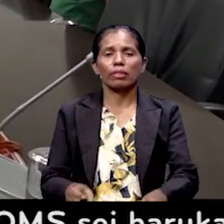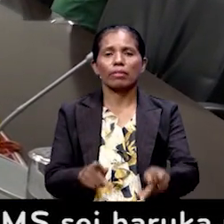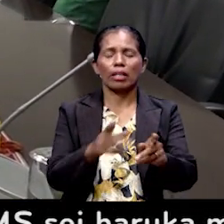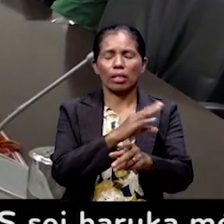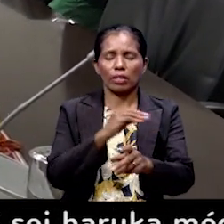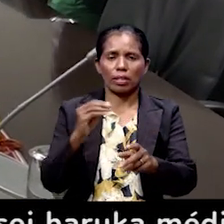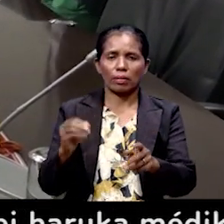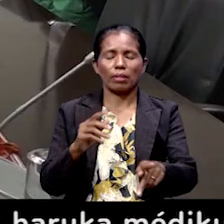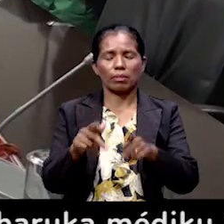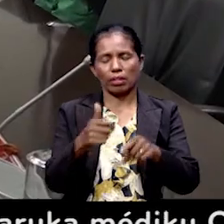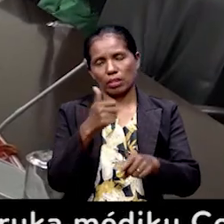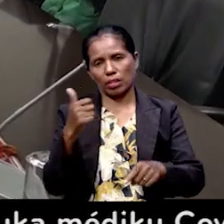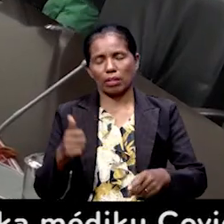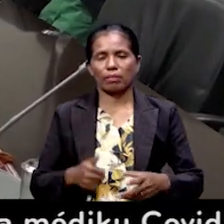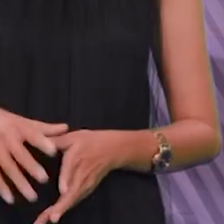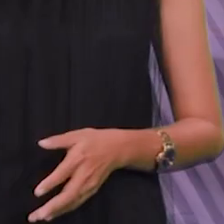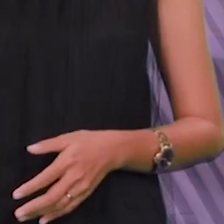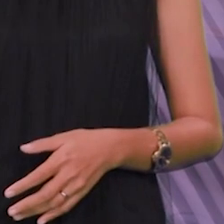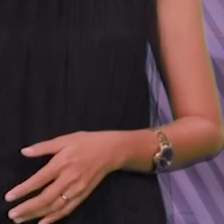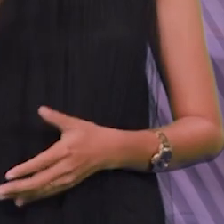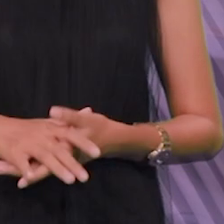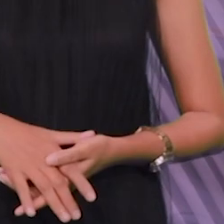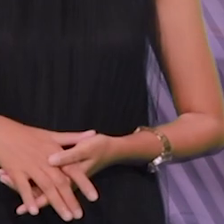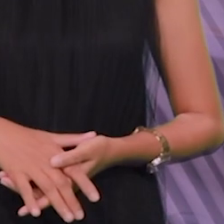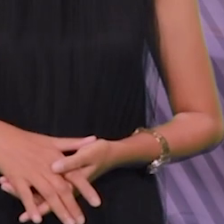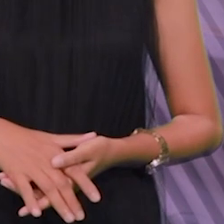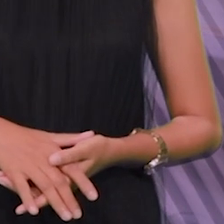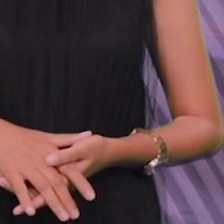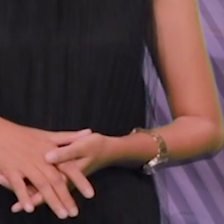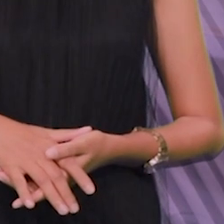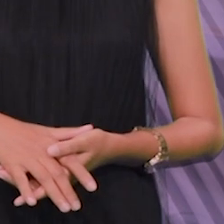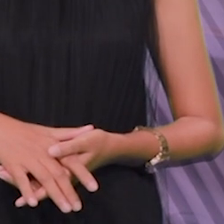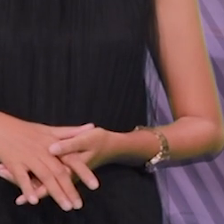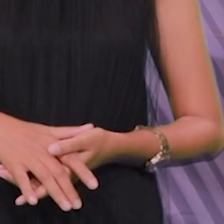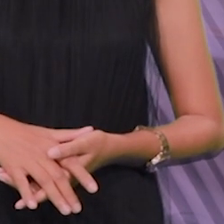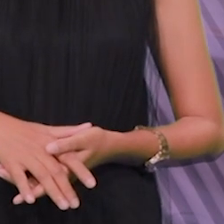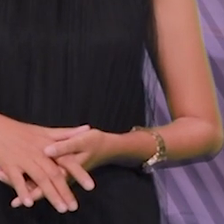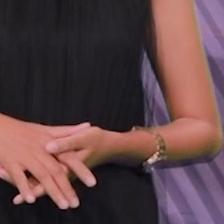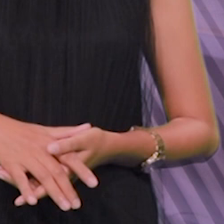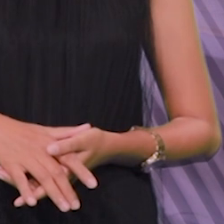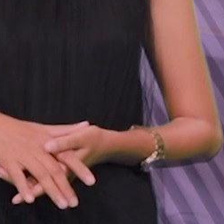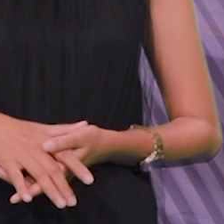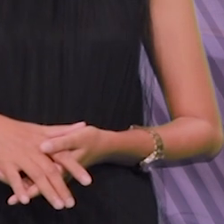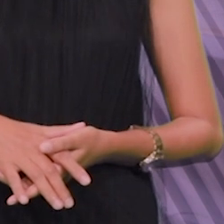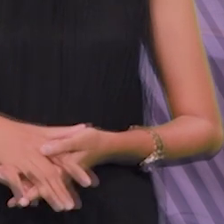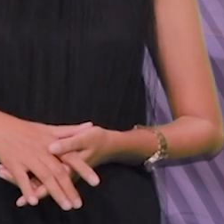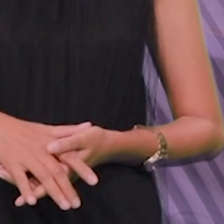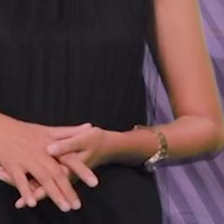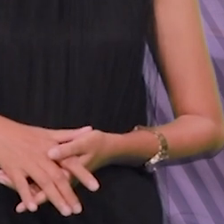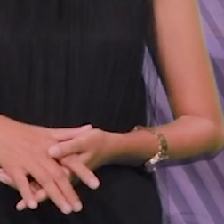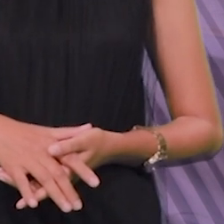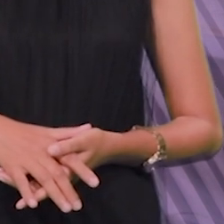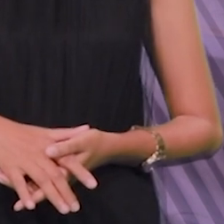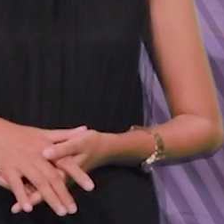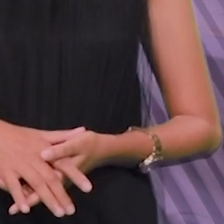Pereira, Eliu Gaio, GMN. Olá, que tal lua like? Quero que te volte Sira gosta do vídeo ainda, né? Foi comentário, não que